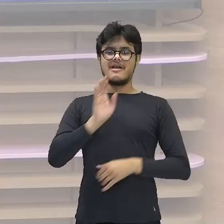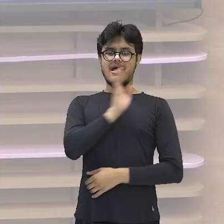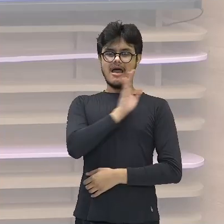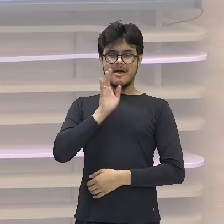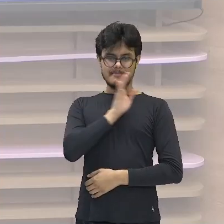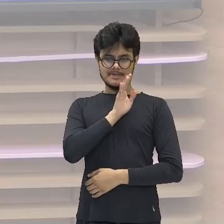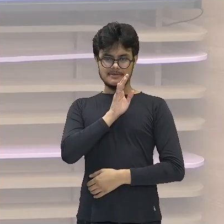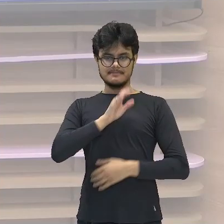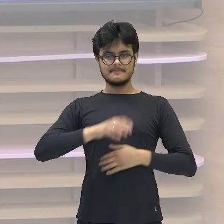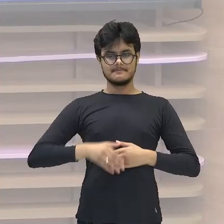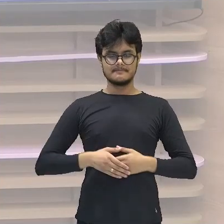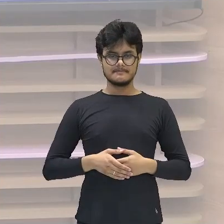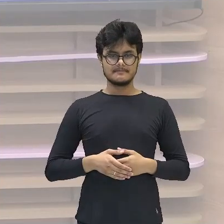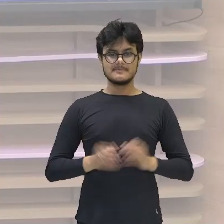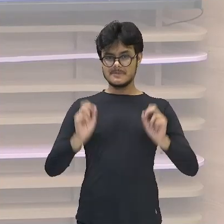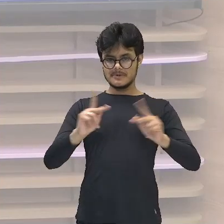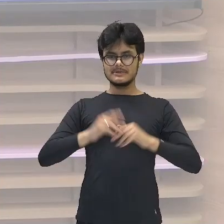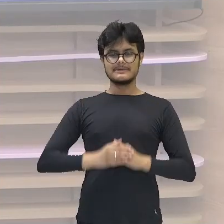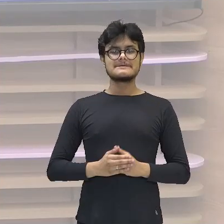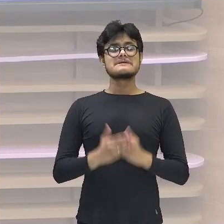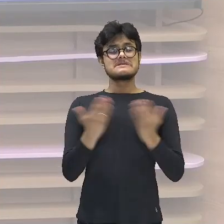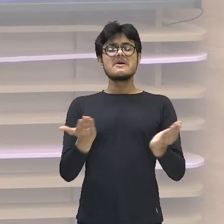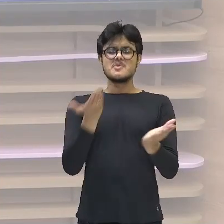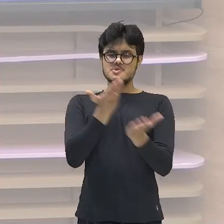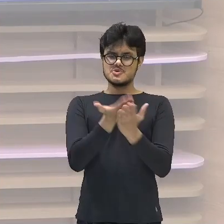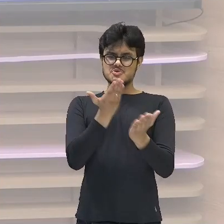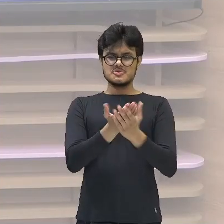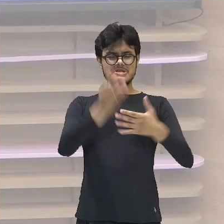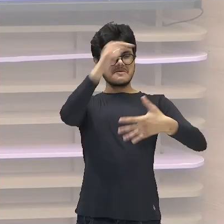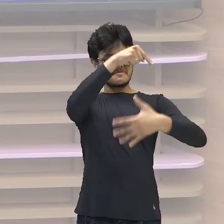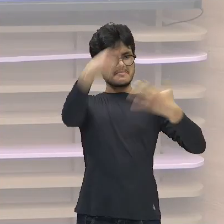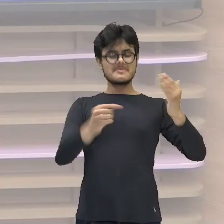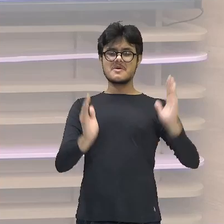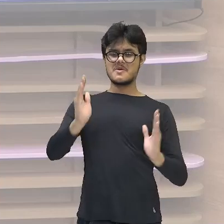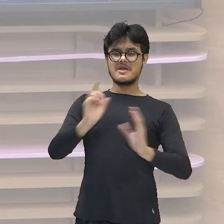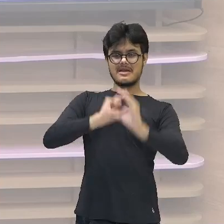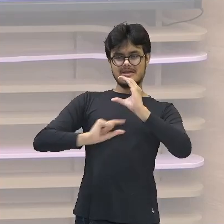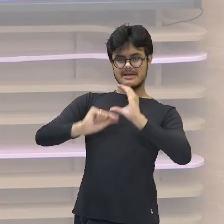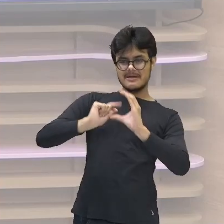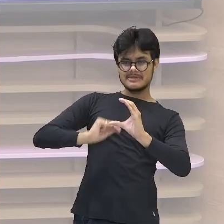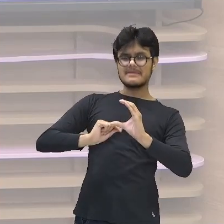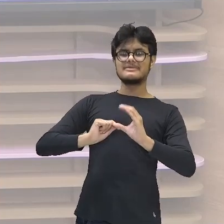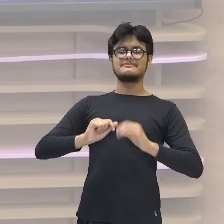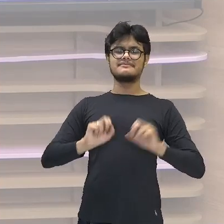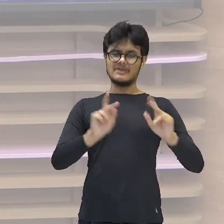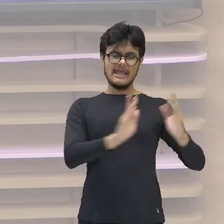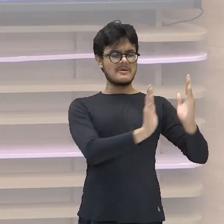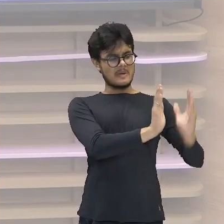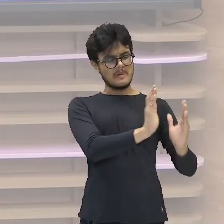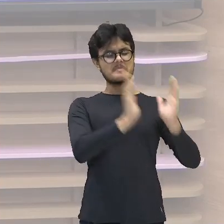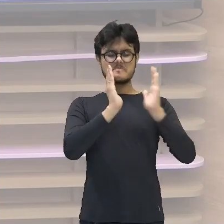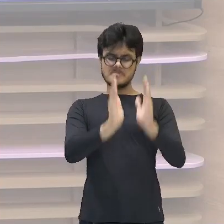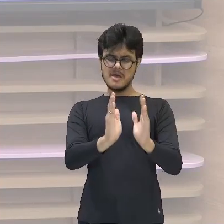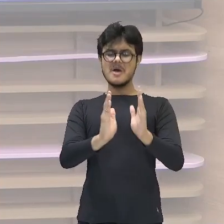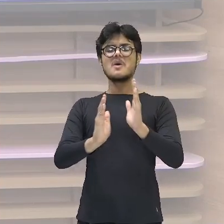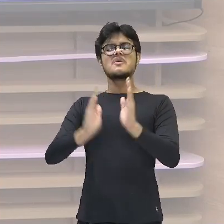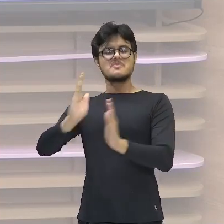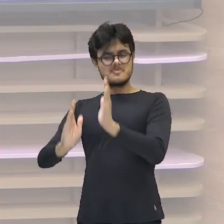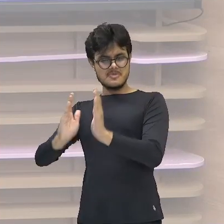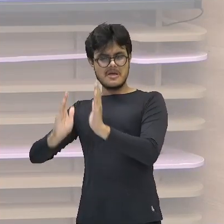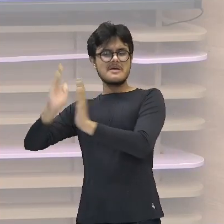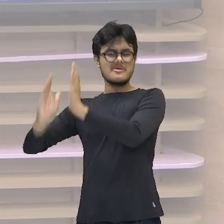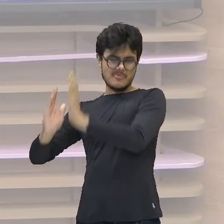muito rápida, certo? Então, nós vimos aí as fases do capitalismo: capitalismo comercial,